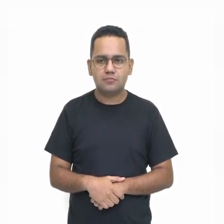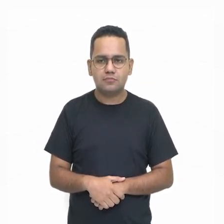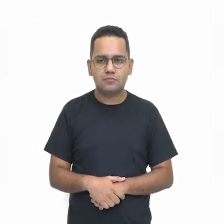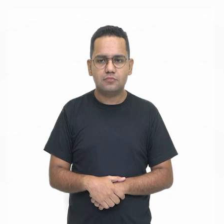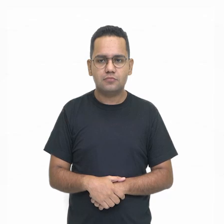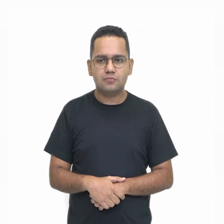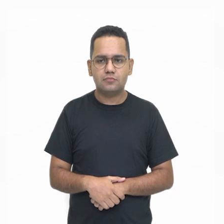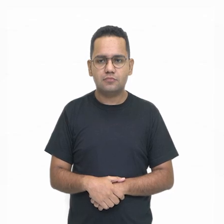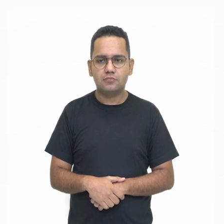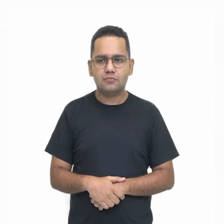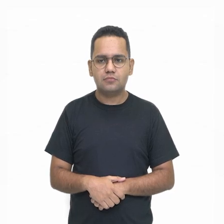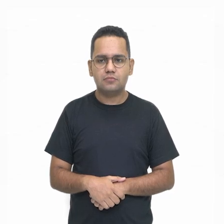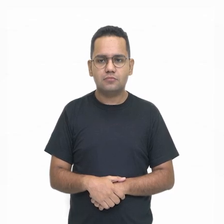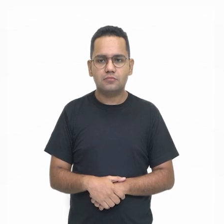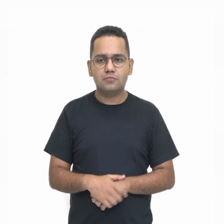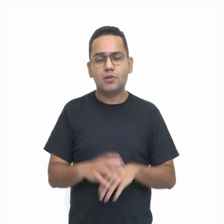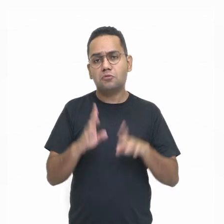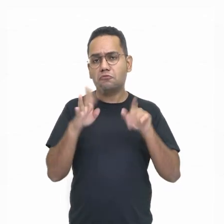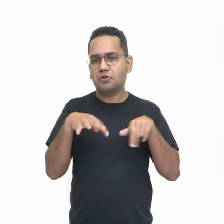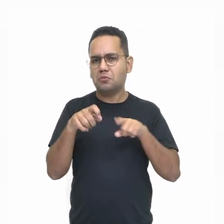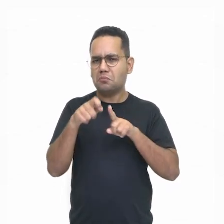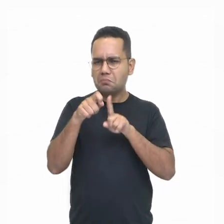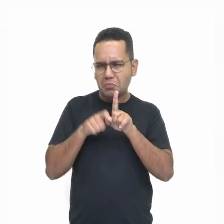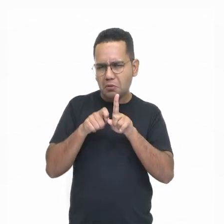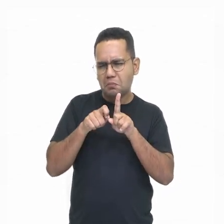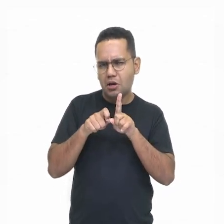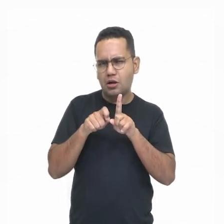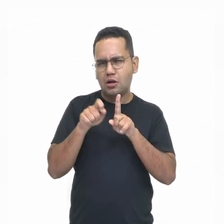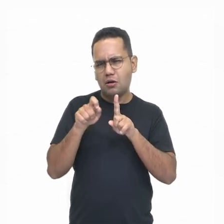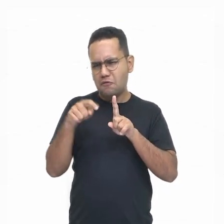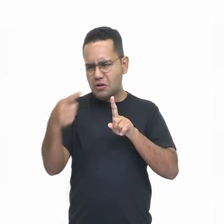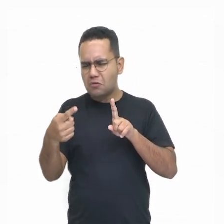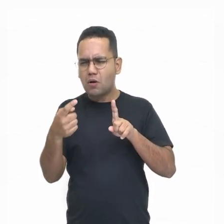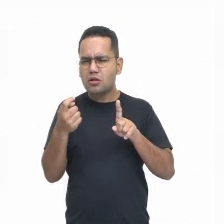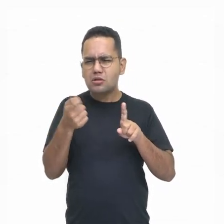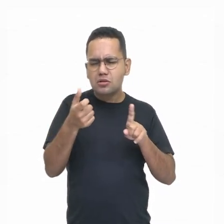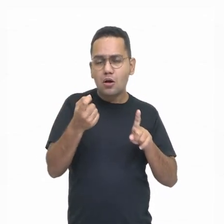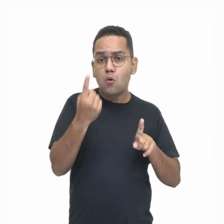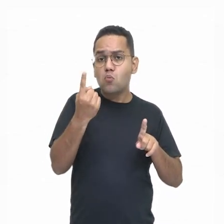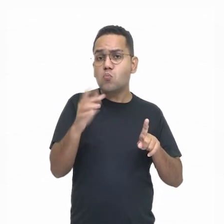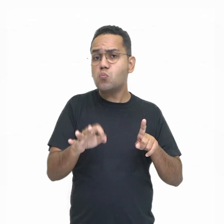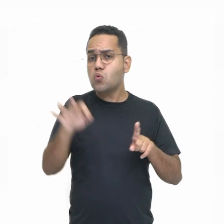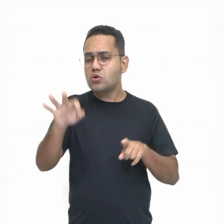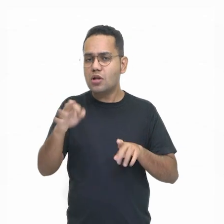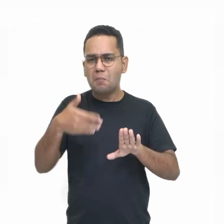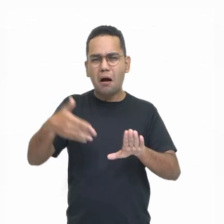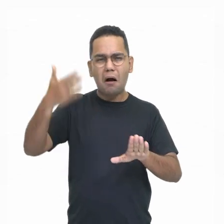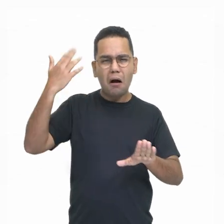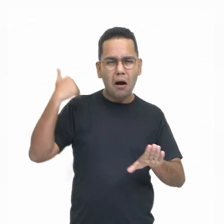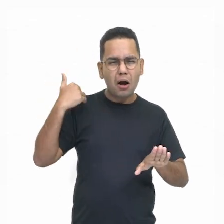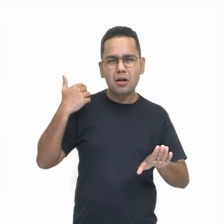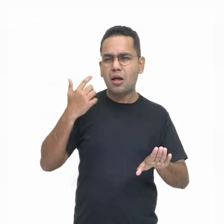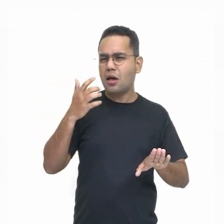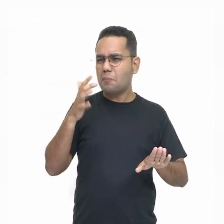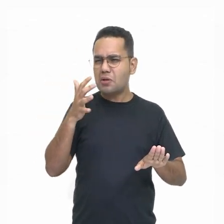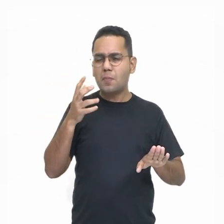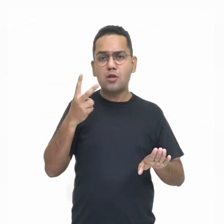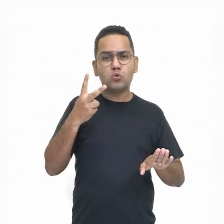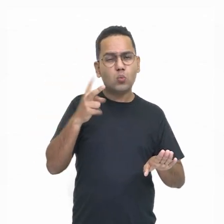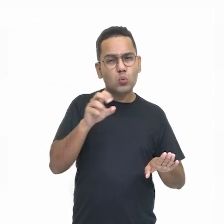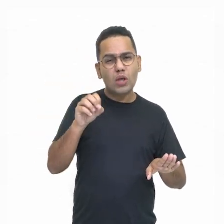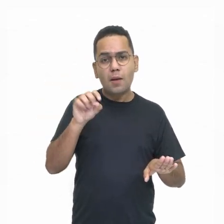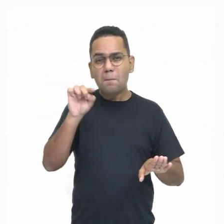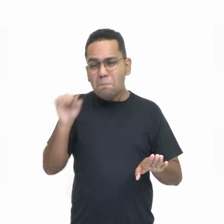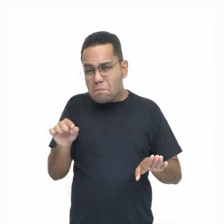memória, a inflação já chegava a 1%. Se no governo anterior chegava a 200.000%, agora aqui a gente vai ter o